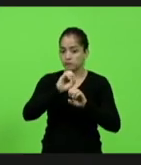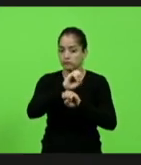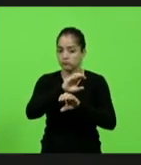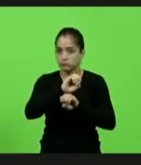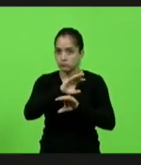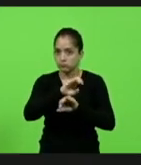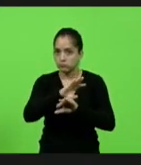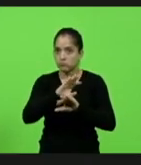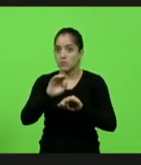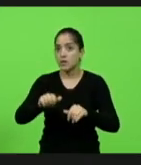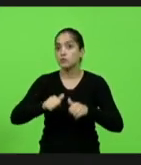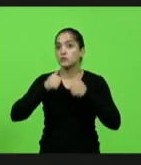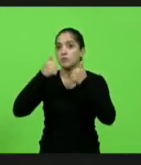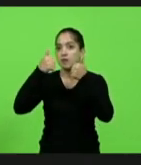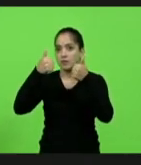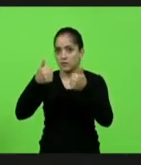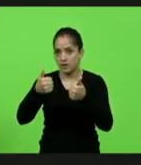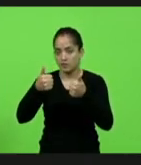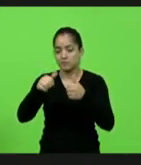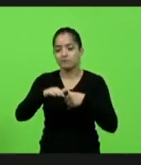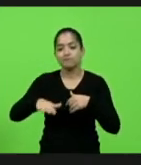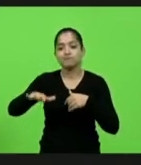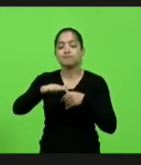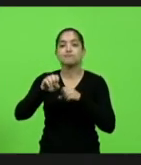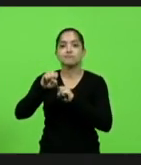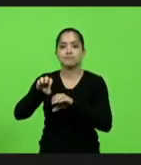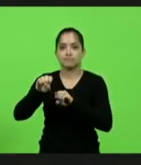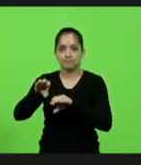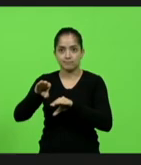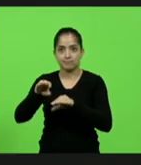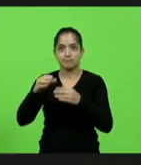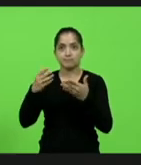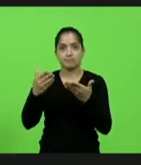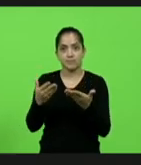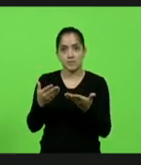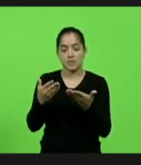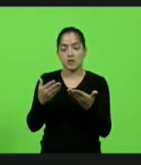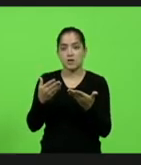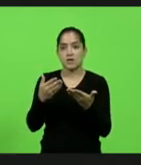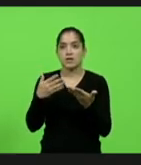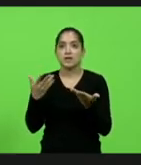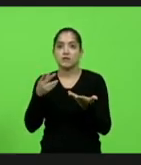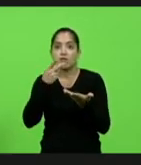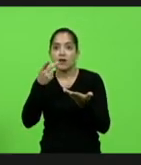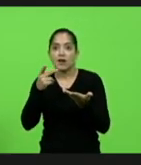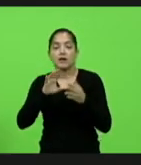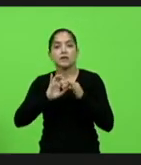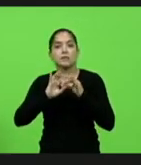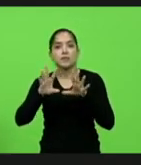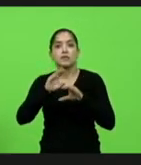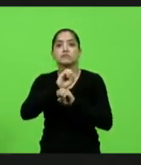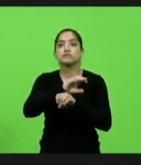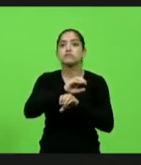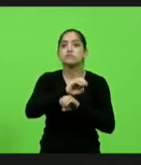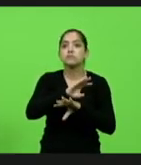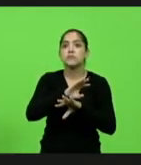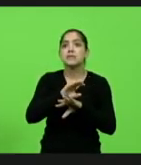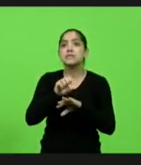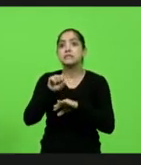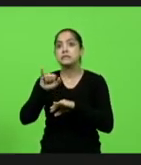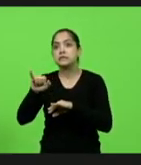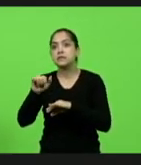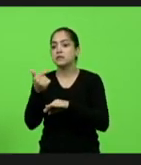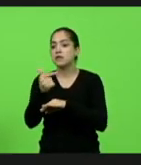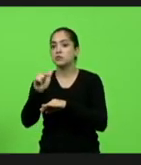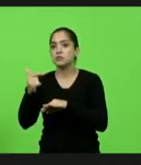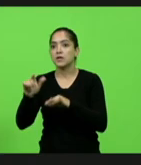melhores lugares no ranking de educação do PISA. E nós não podemos falar aqui em liberdade de educação se não contemplarmos a